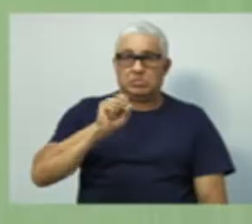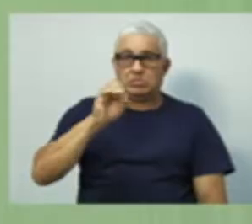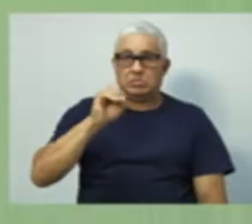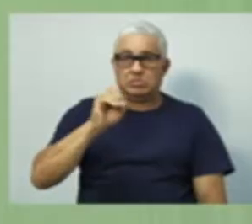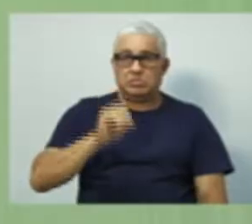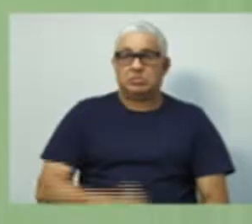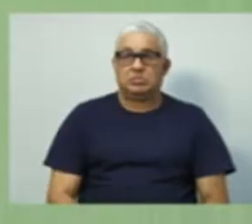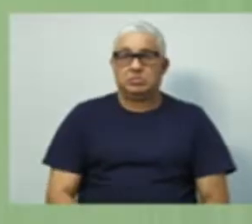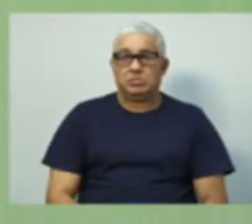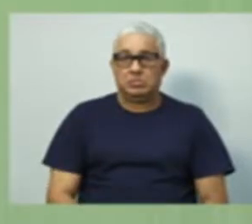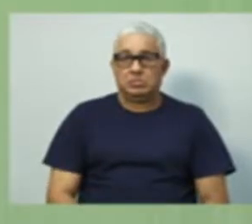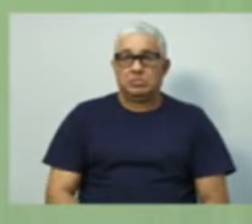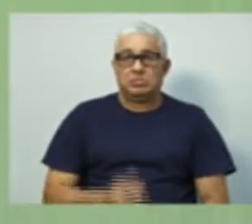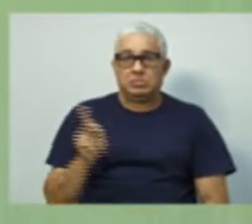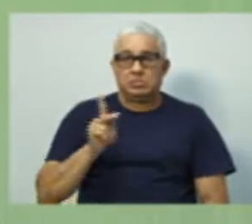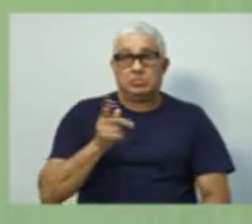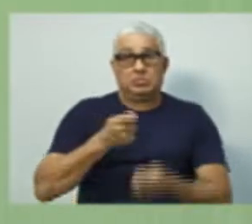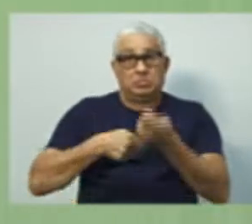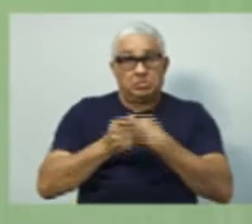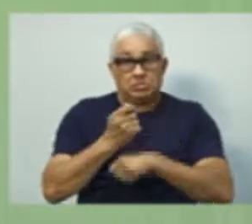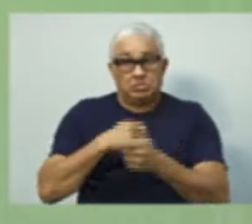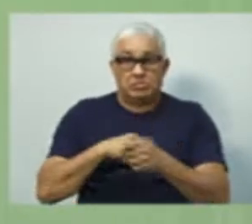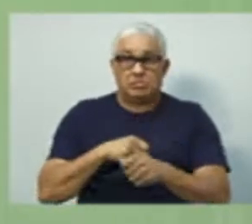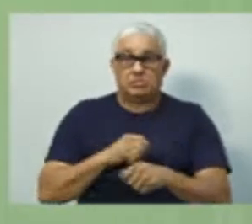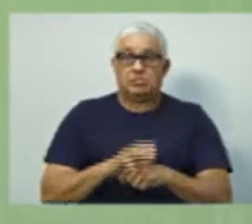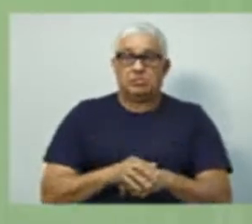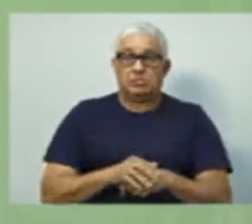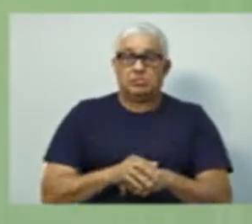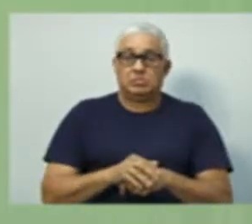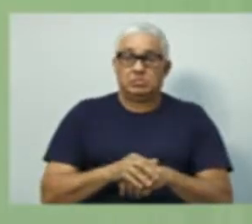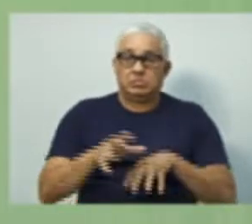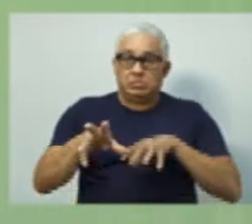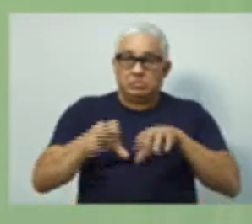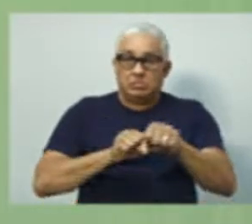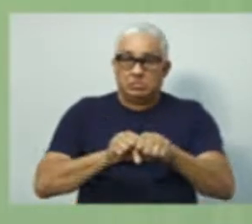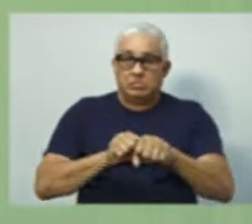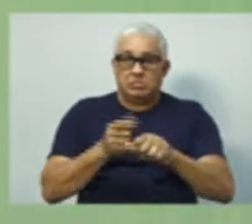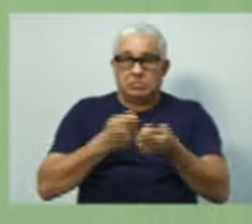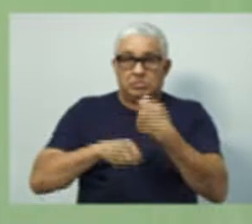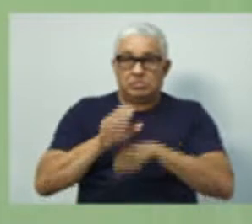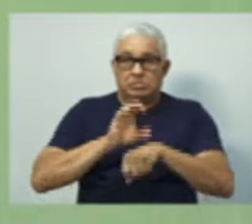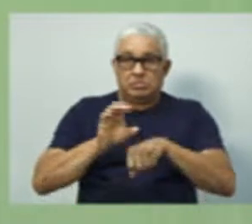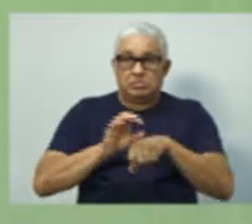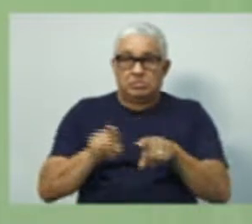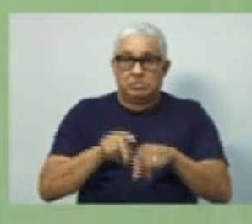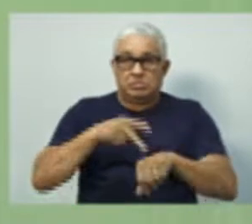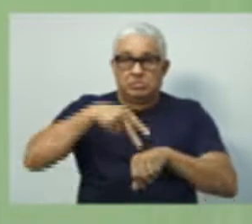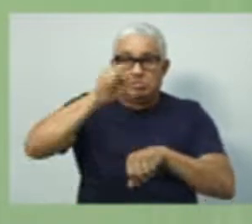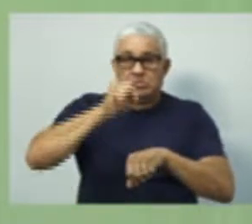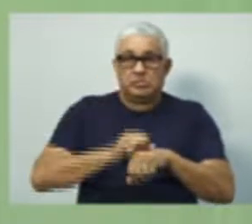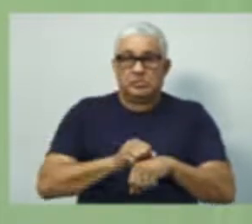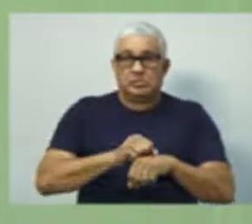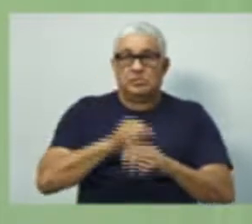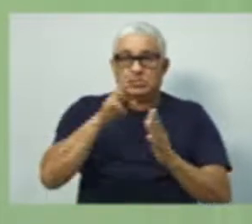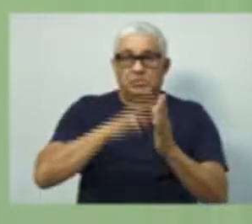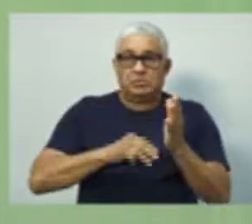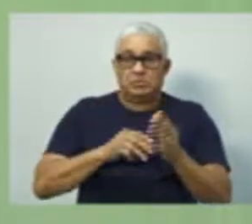Sou professor de administrador, graduado em administração, pós-graduado em metodologia de ensino